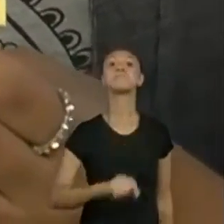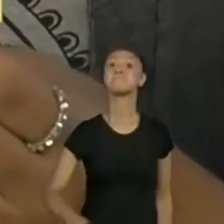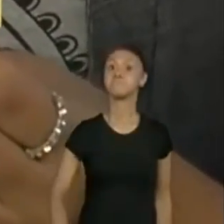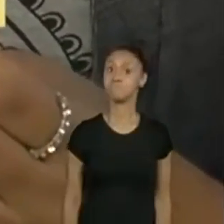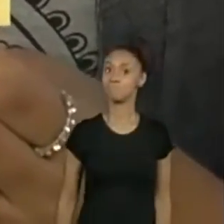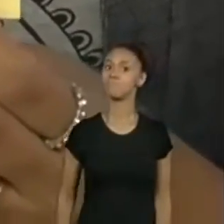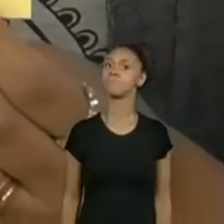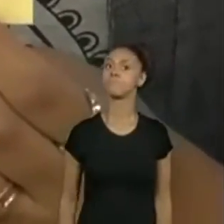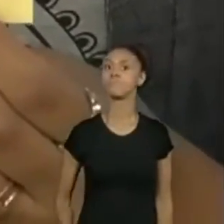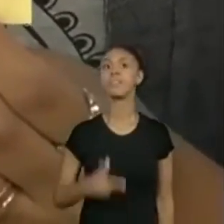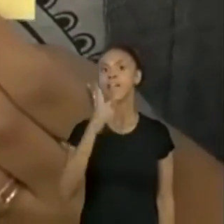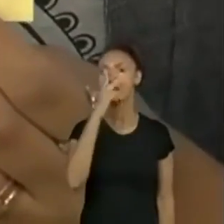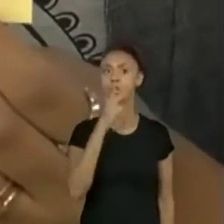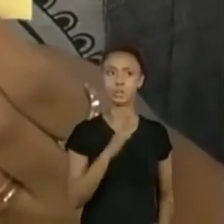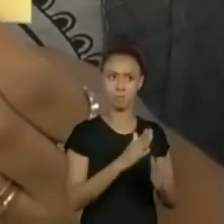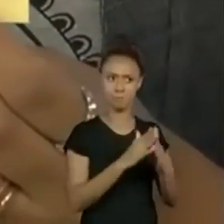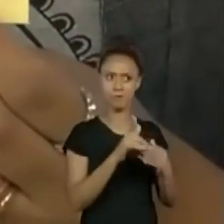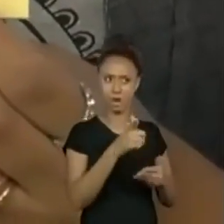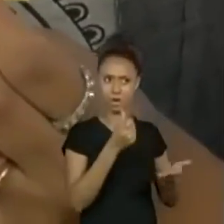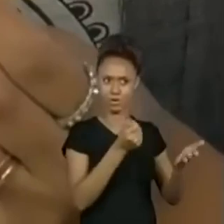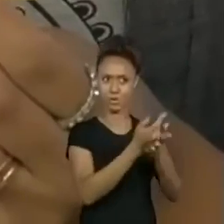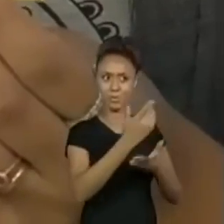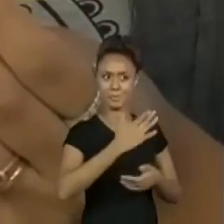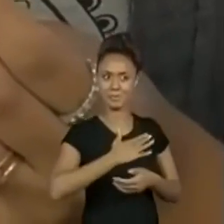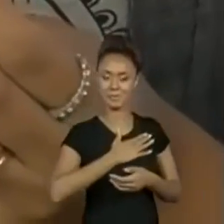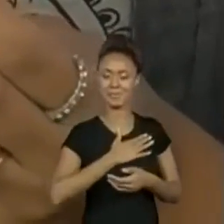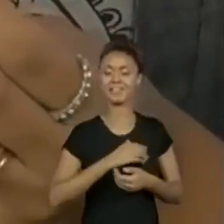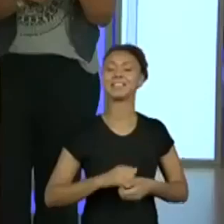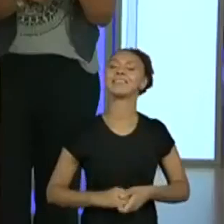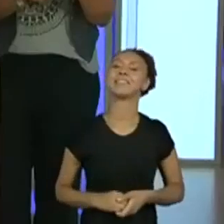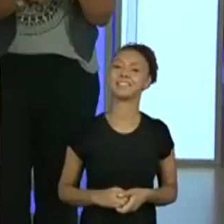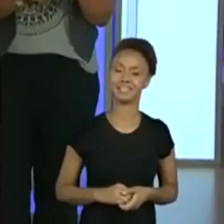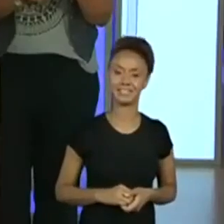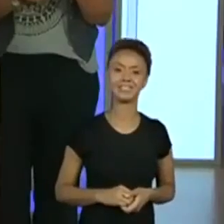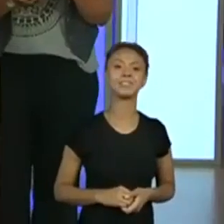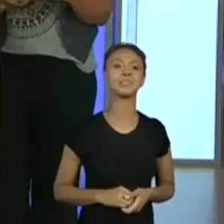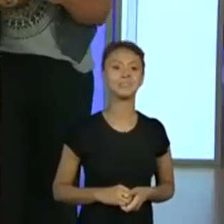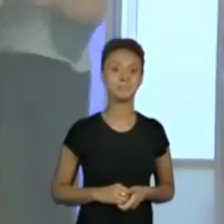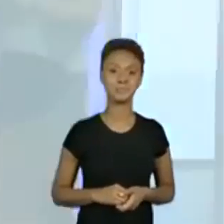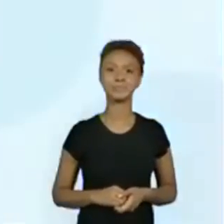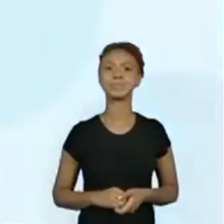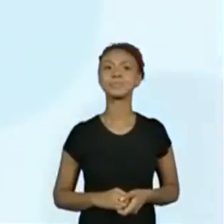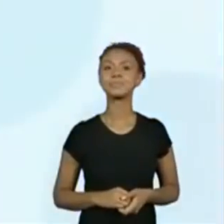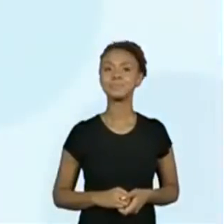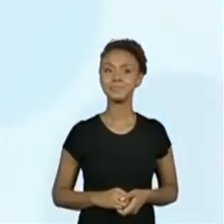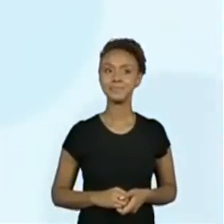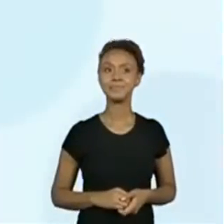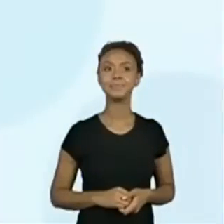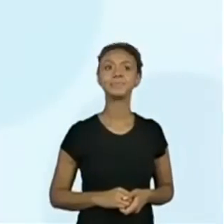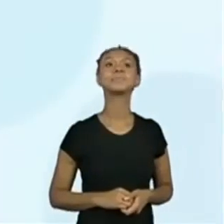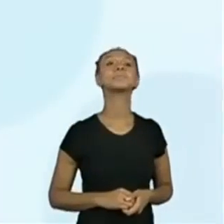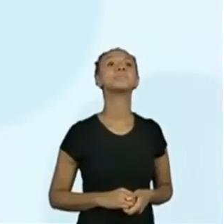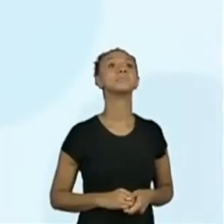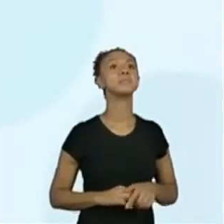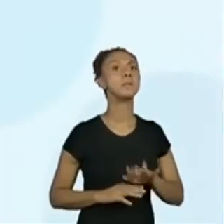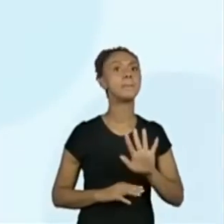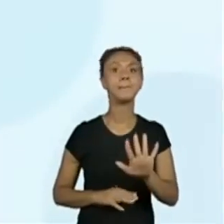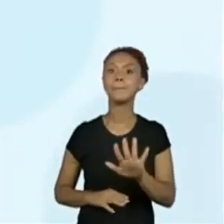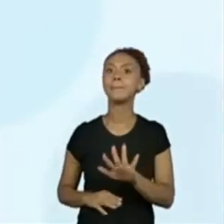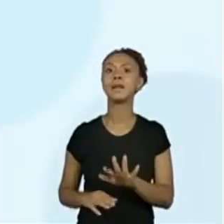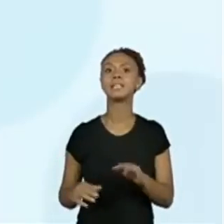só, eu acho que eu vou ter que pedir para você pegar um para mim, hein, professora? Exato. Por enquanto, então, nós ainda não